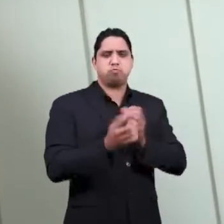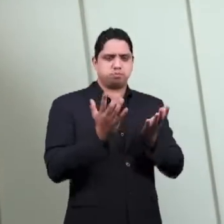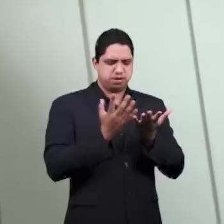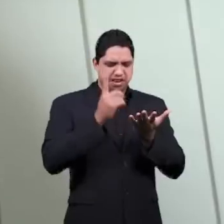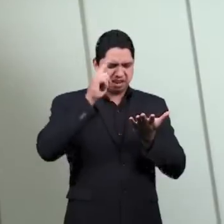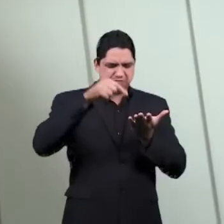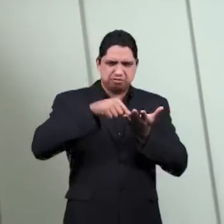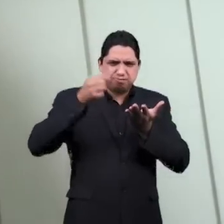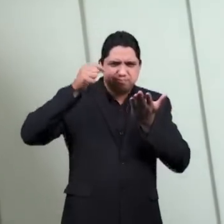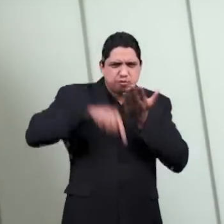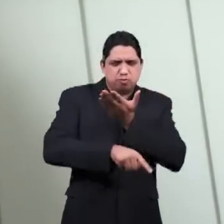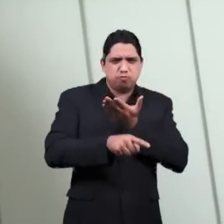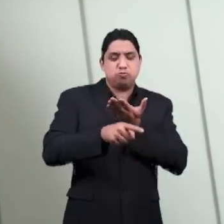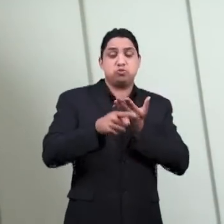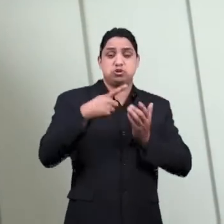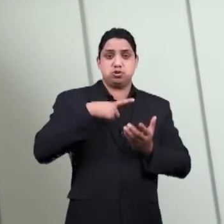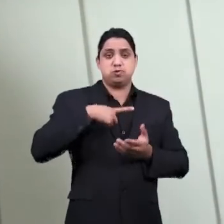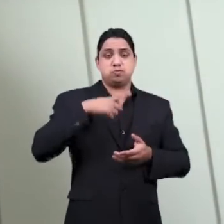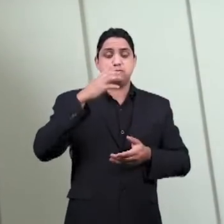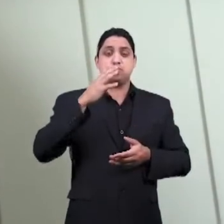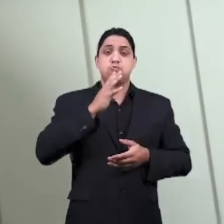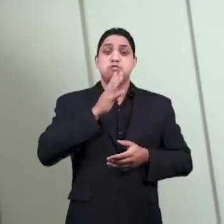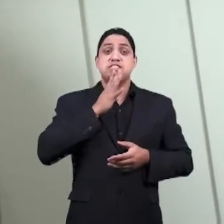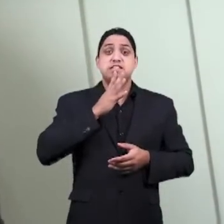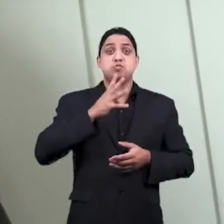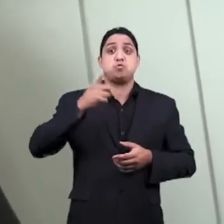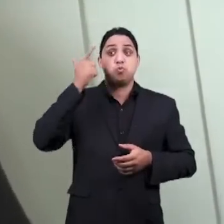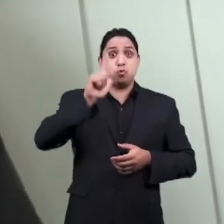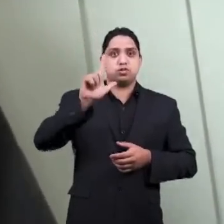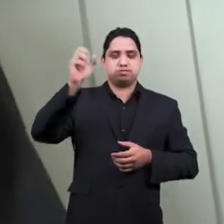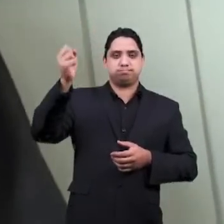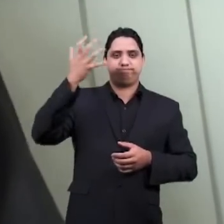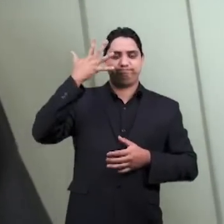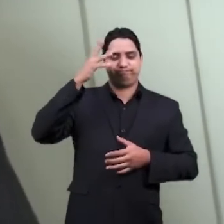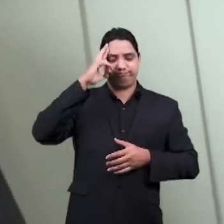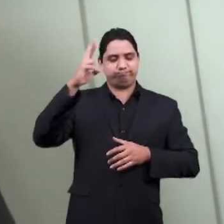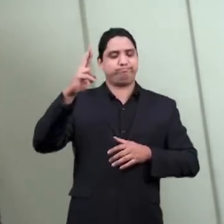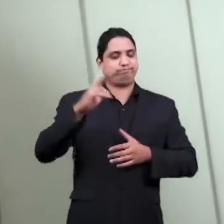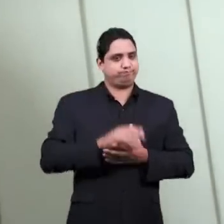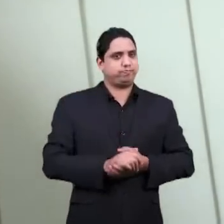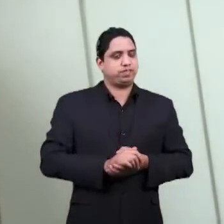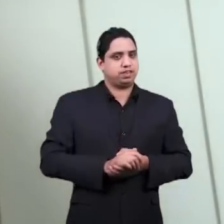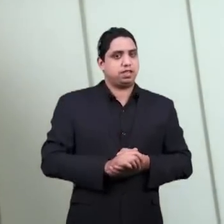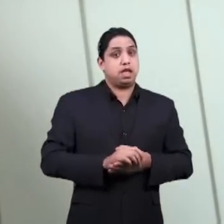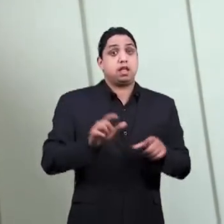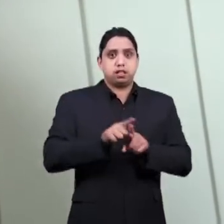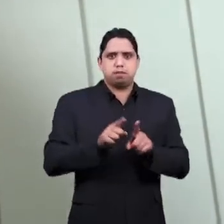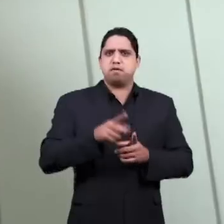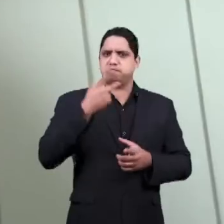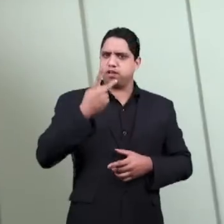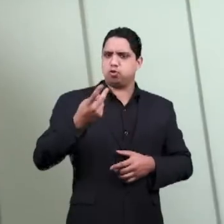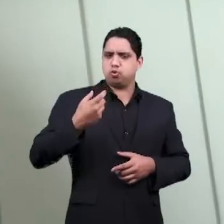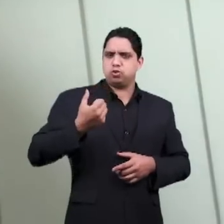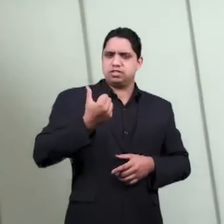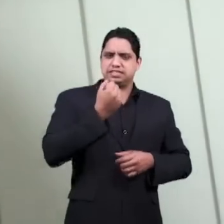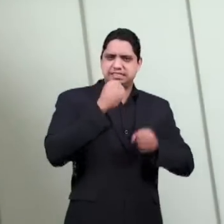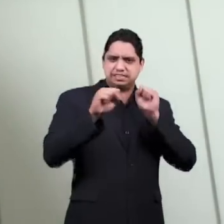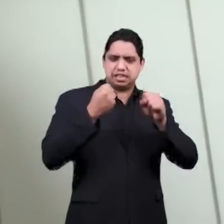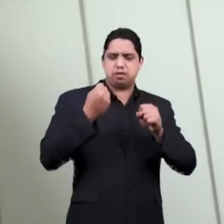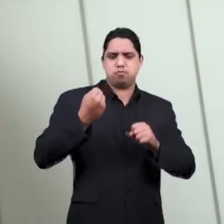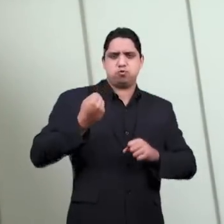palavra. Vocês têm alcançado a profundidade da palavra. E a sua citação foi muito boa, no Salmo 119,